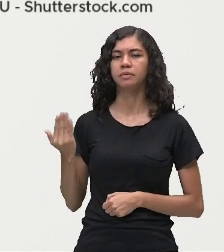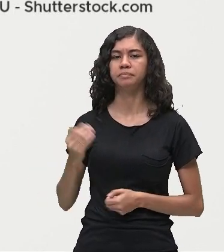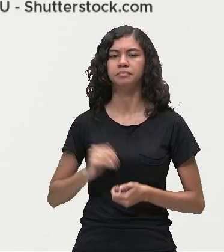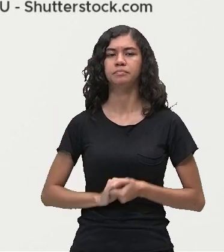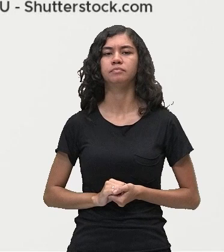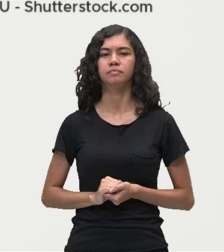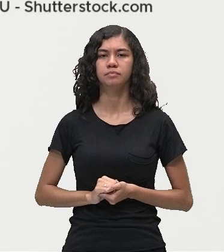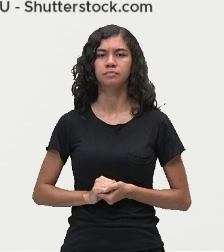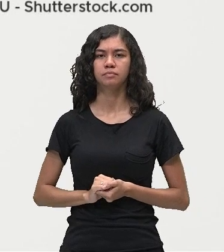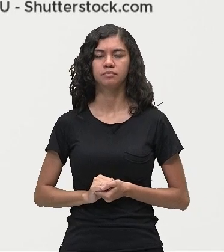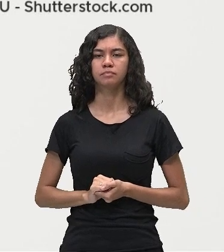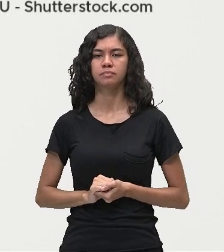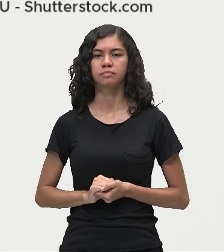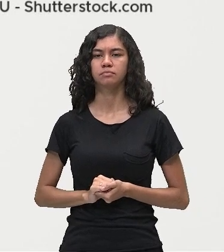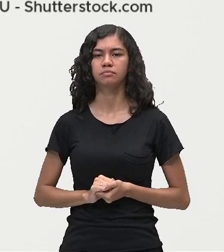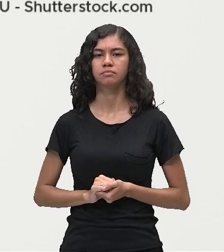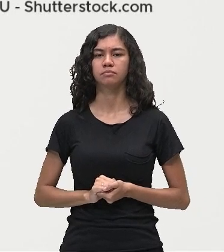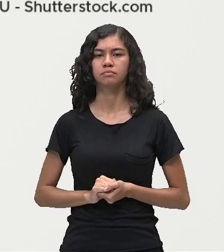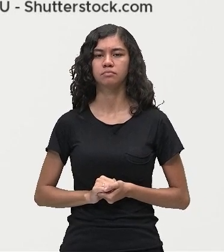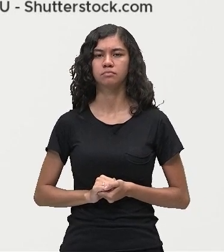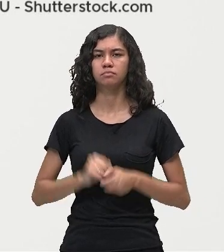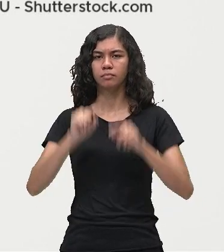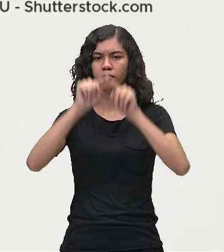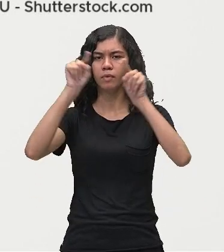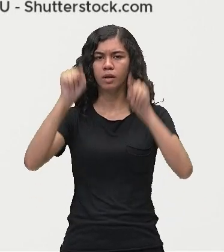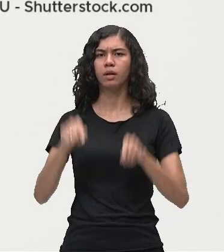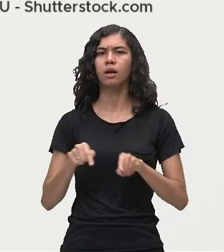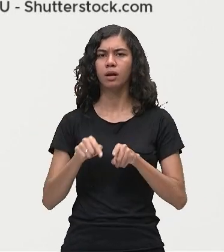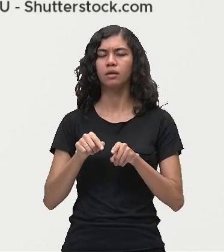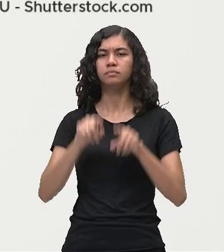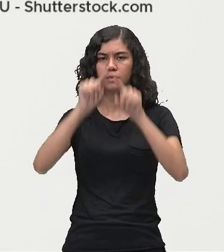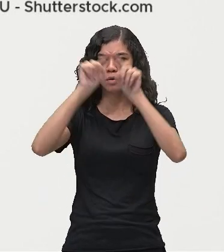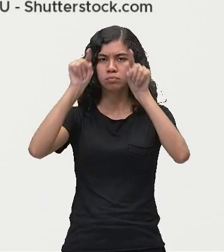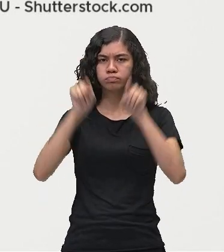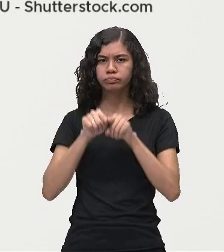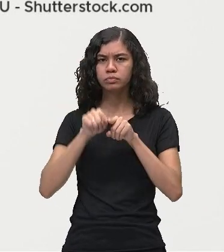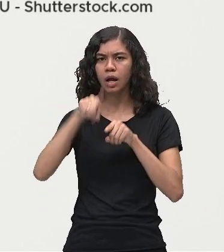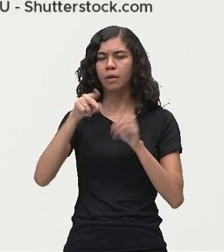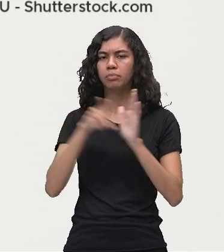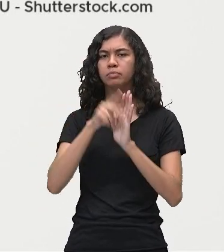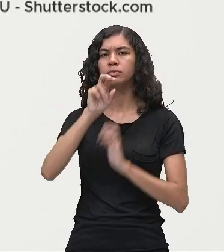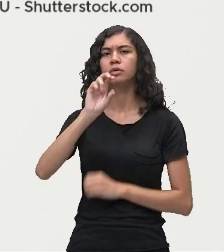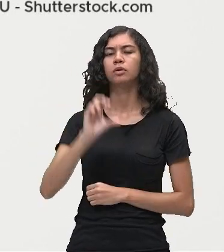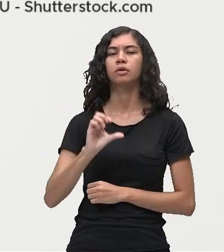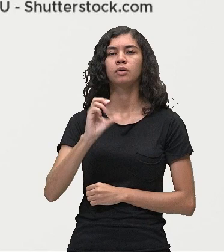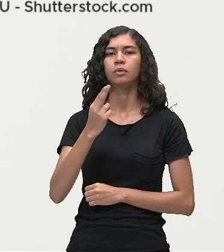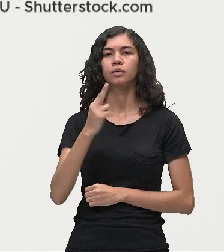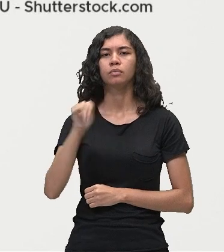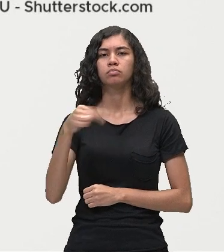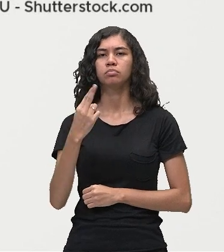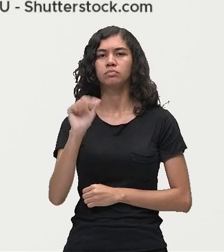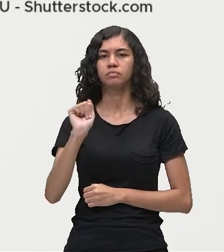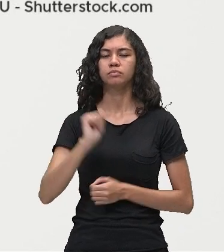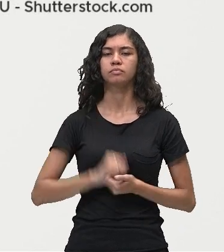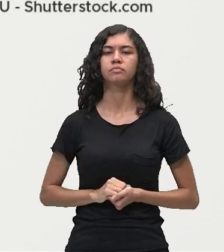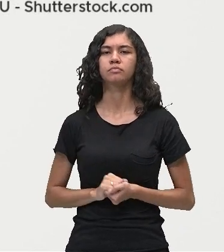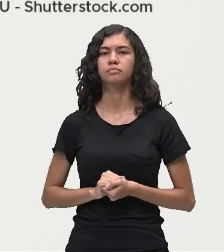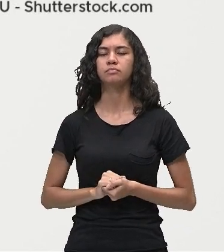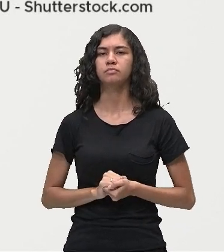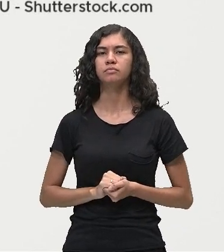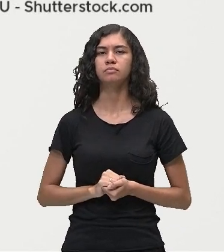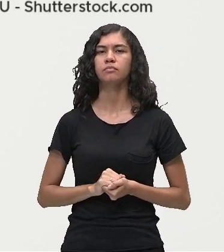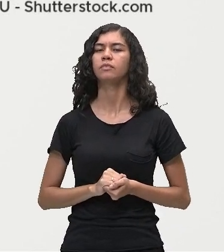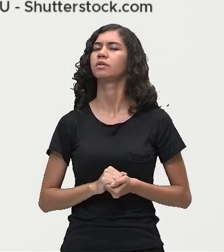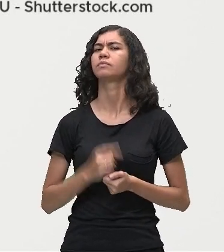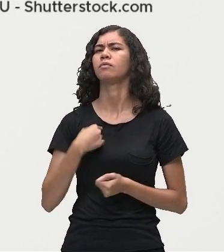esse aparelho que eu desenhei para vocês. Isso é uma cunha, tá? Eu lembro que quando eu citei para vocês, eu